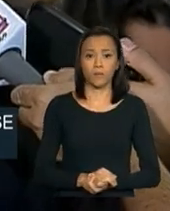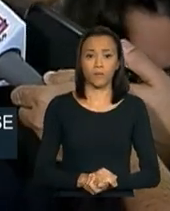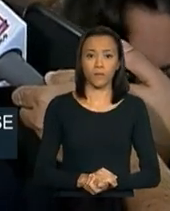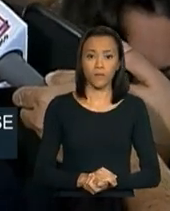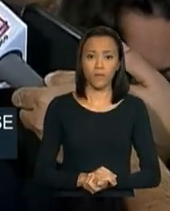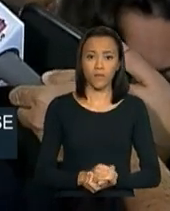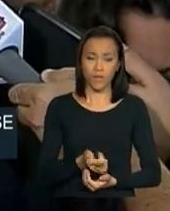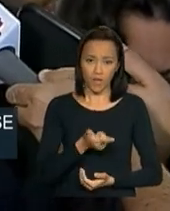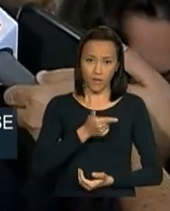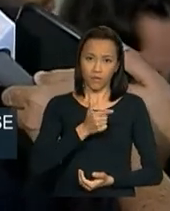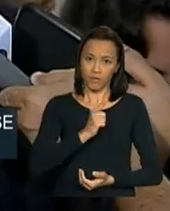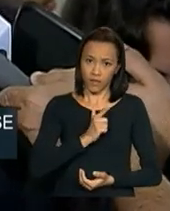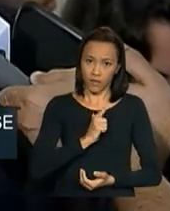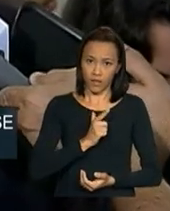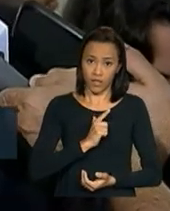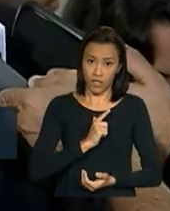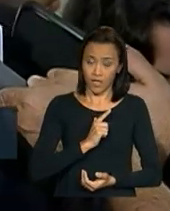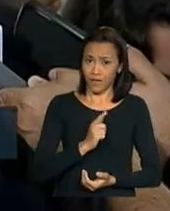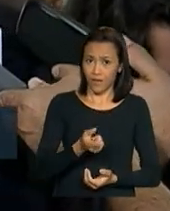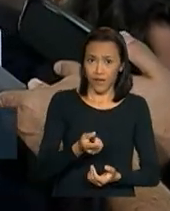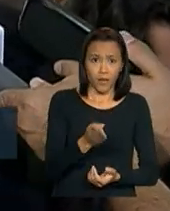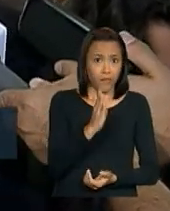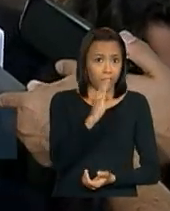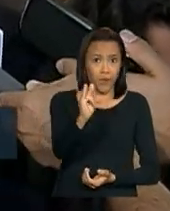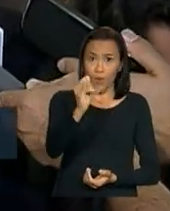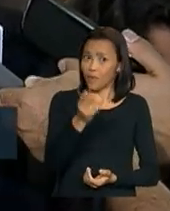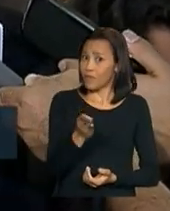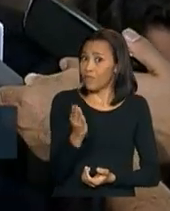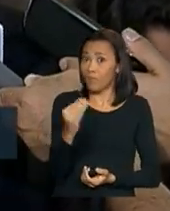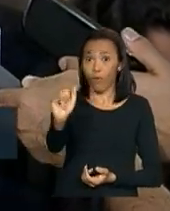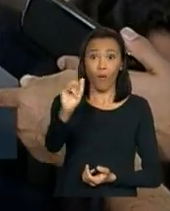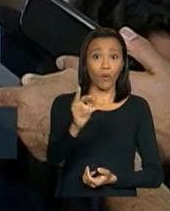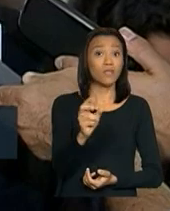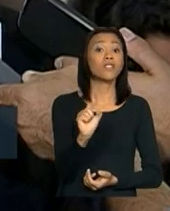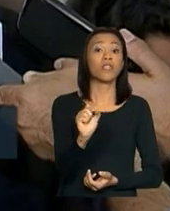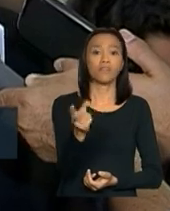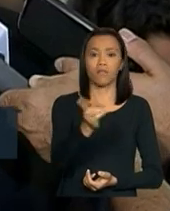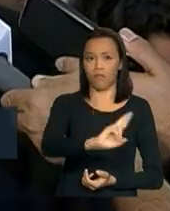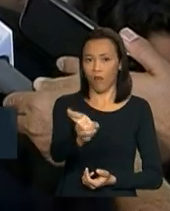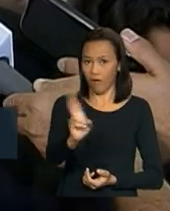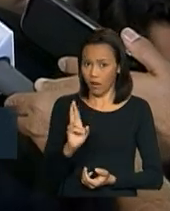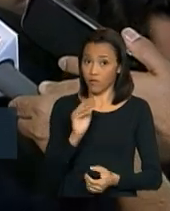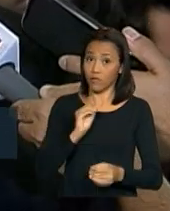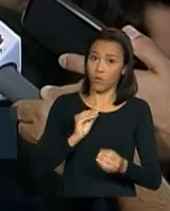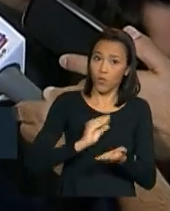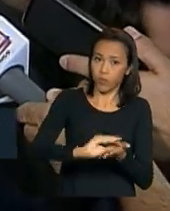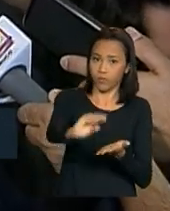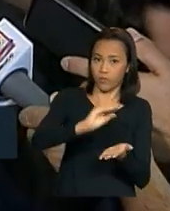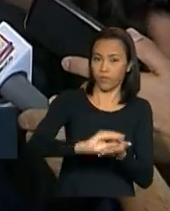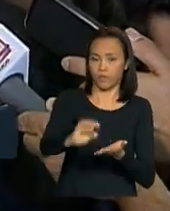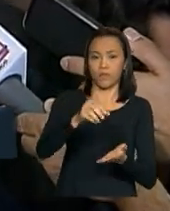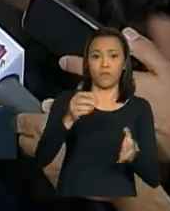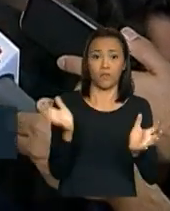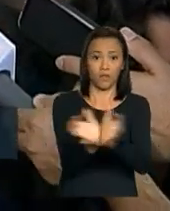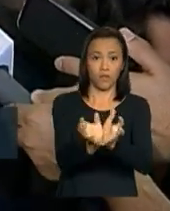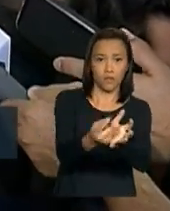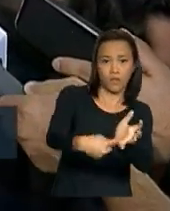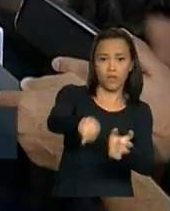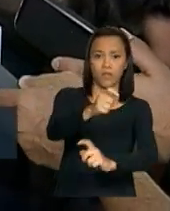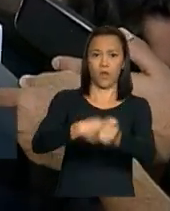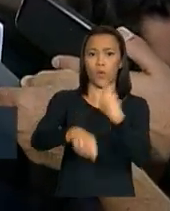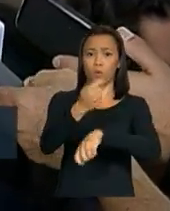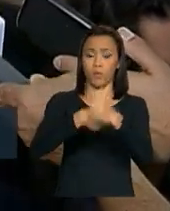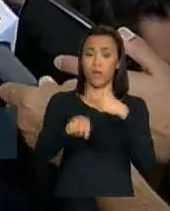colocado na economia bilhões e bilhões de reais. E então isso está irrigando a economia. Está fazendo com